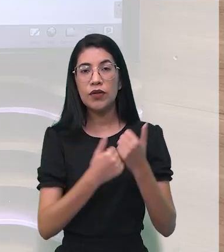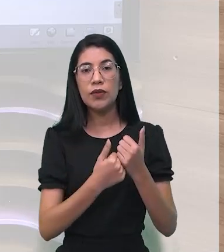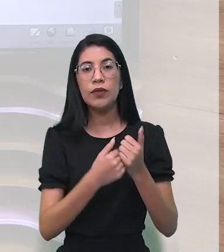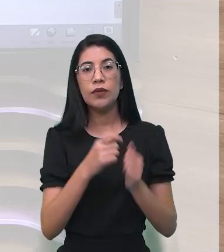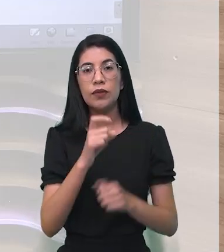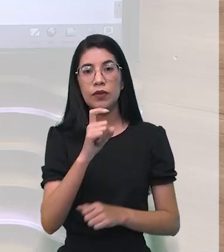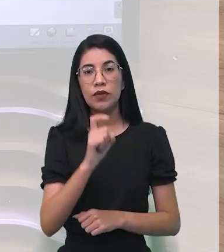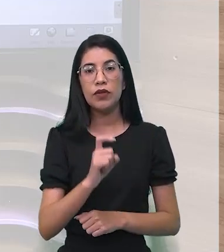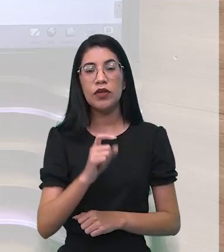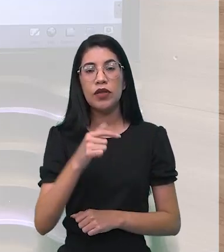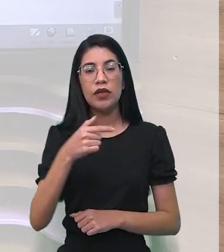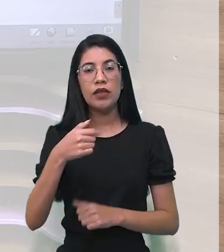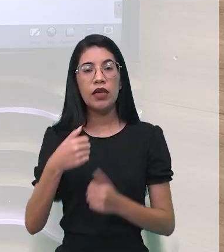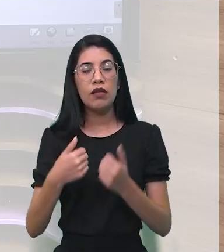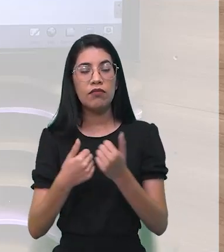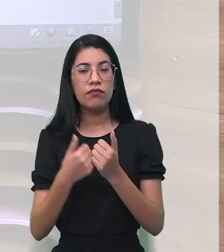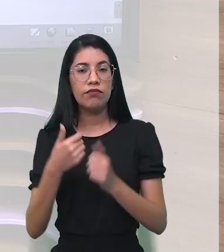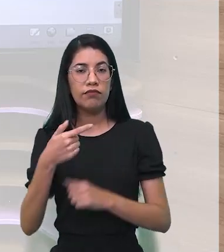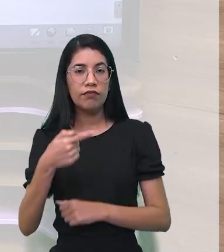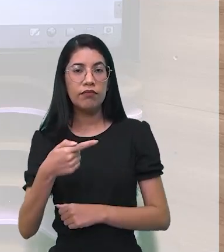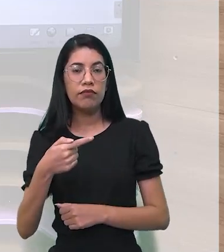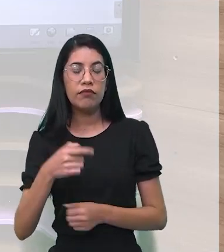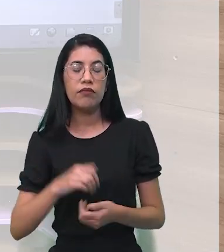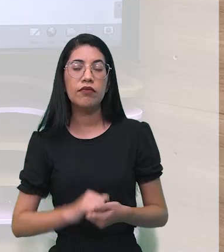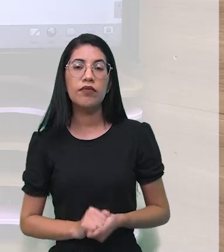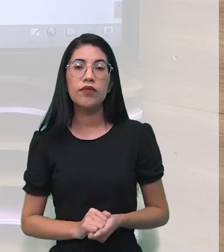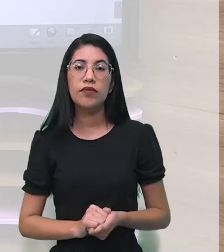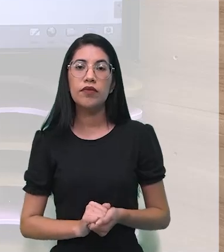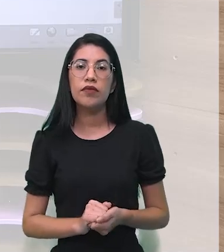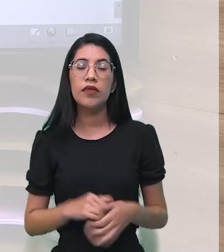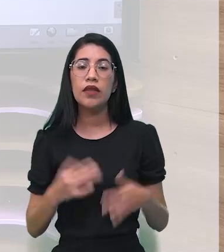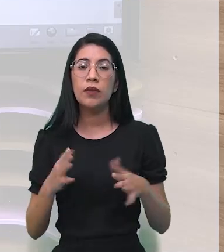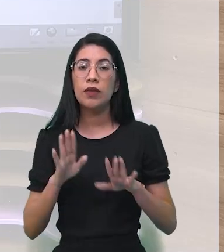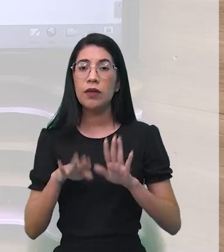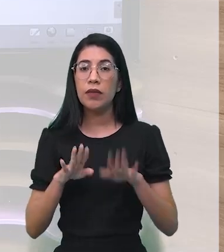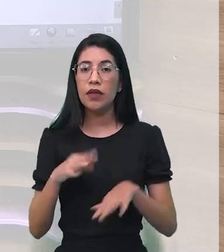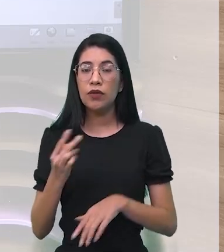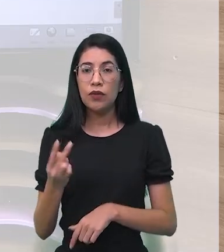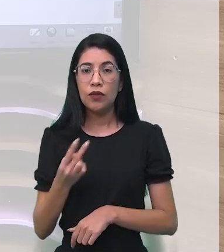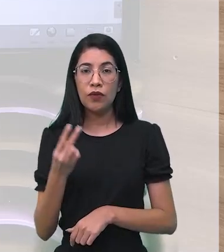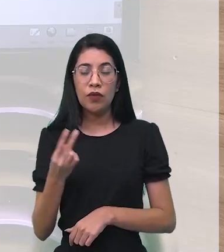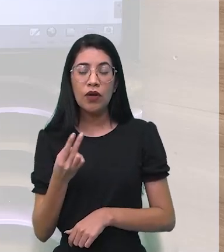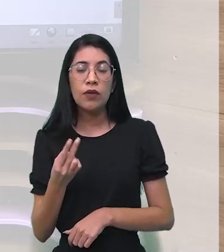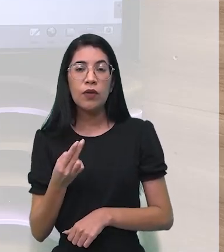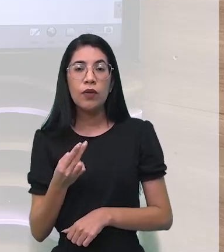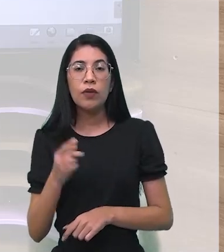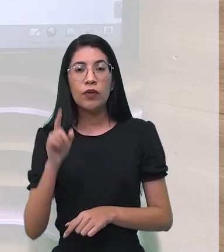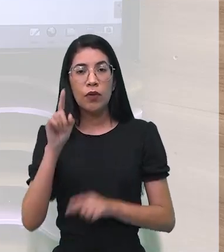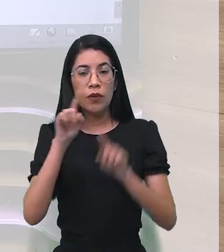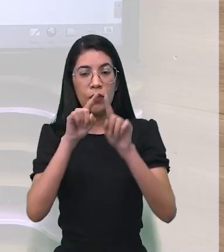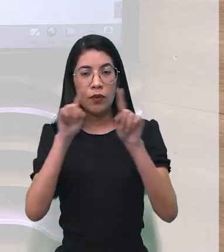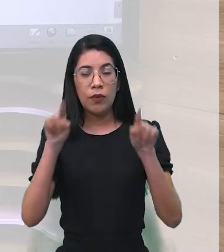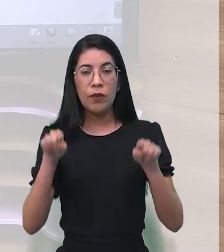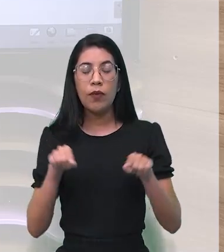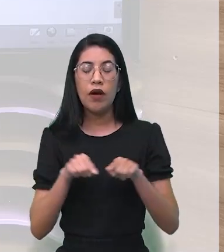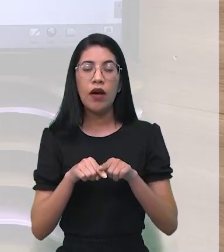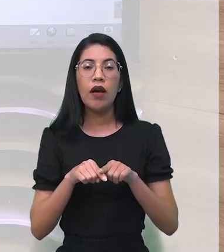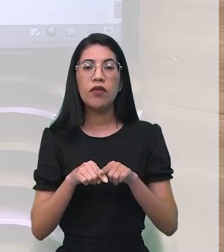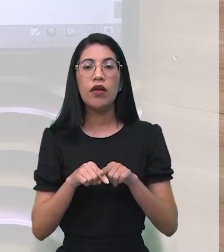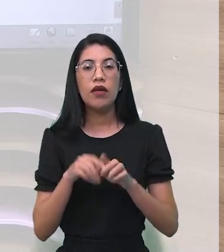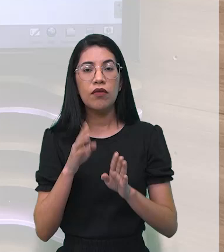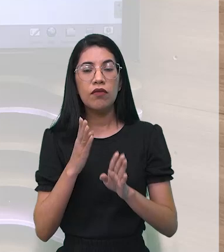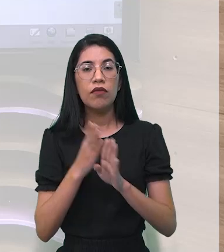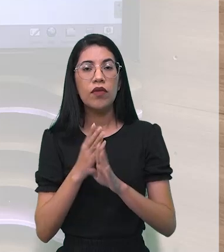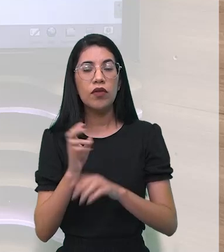vou escrever 7. E aí, dependendo do valor do lado desse quadrado, eu vou ter o valor da